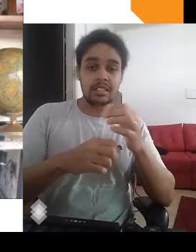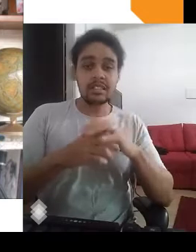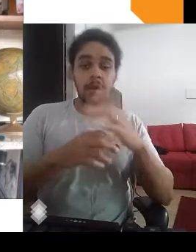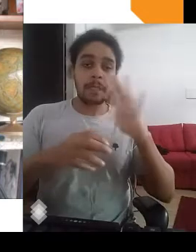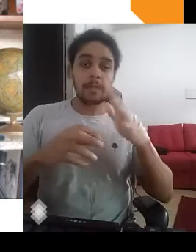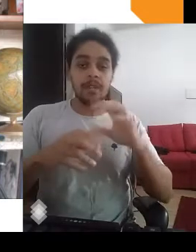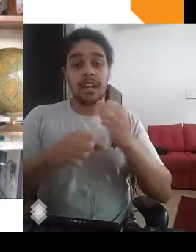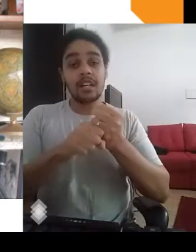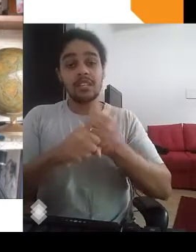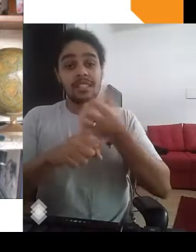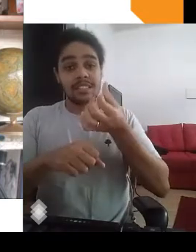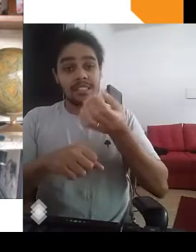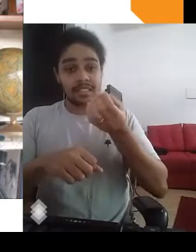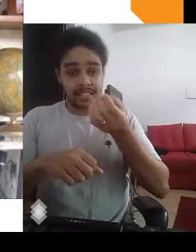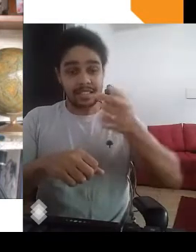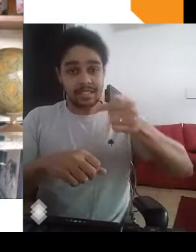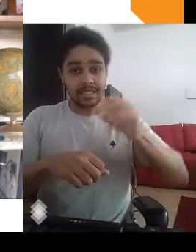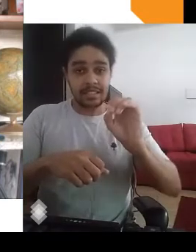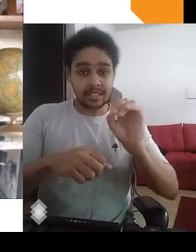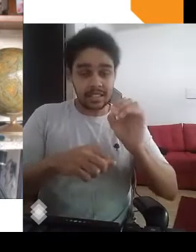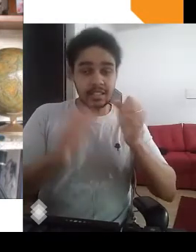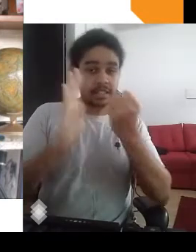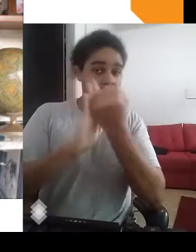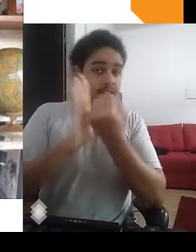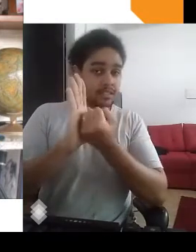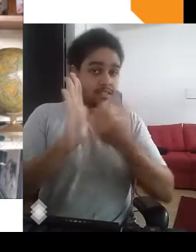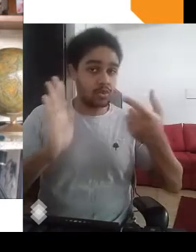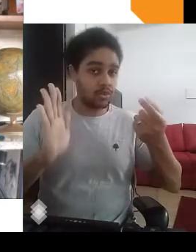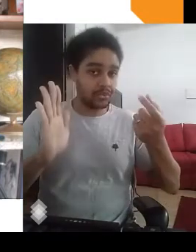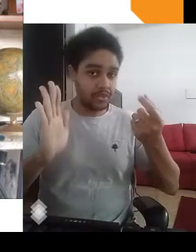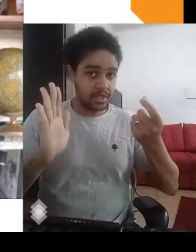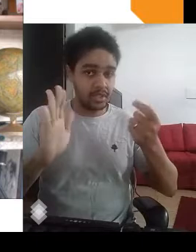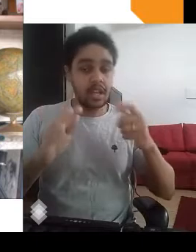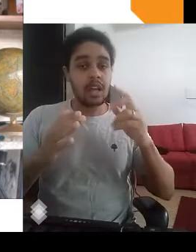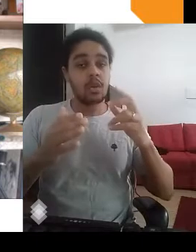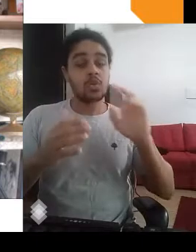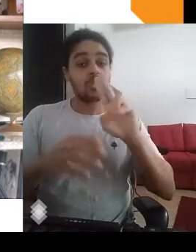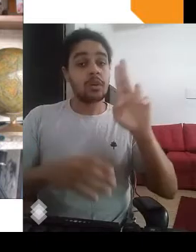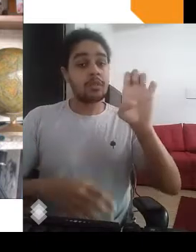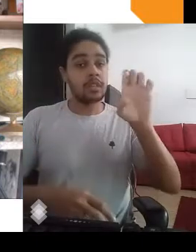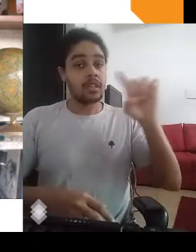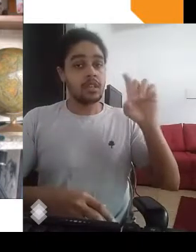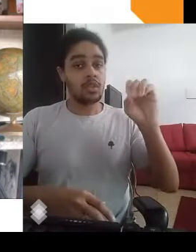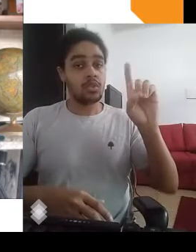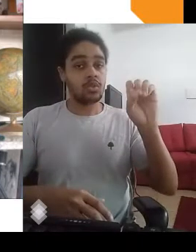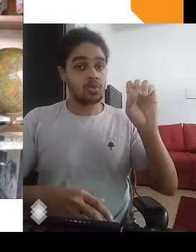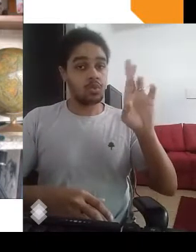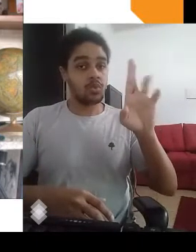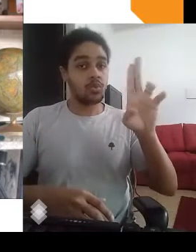e 70 do século XX, naquilo que a gente convencionou chamar de êxodo rural, quando houve uma